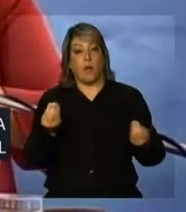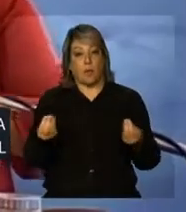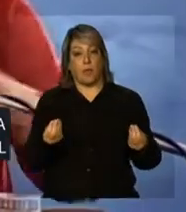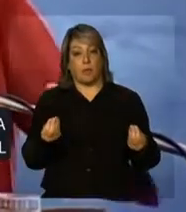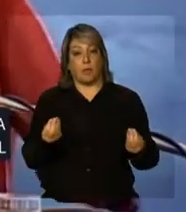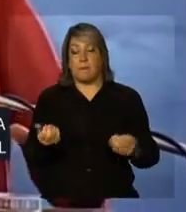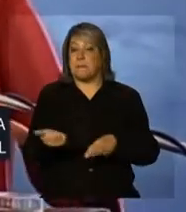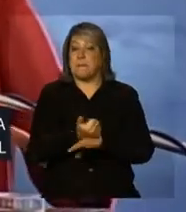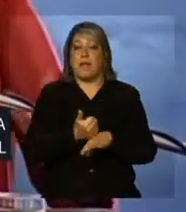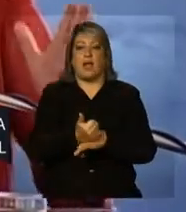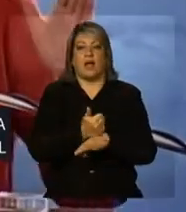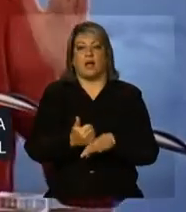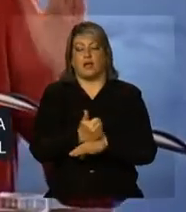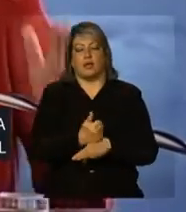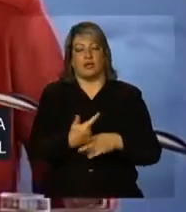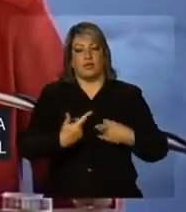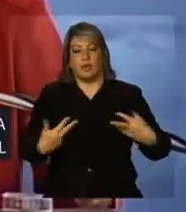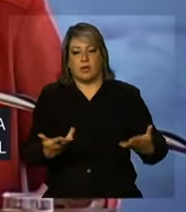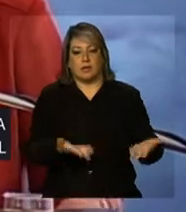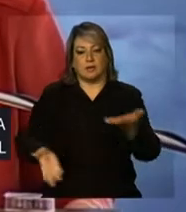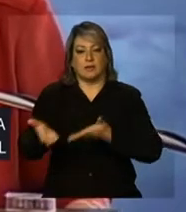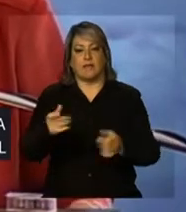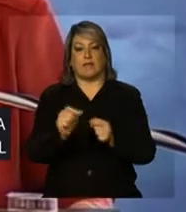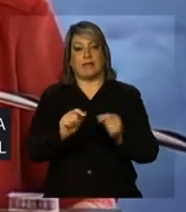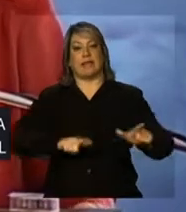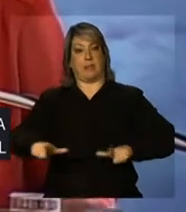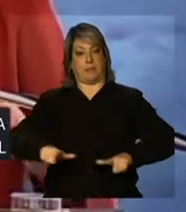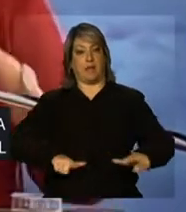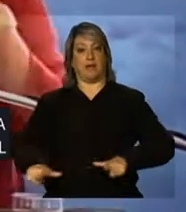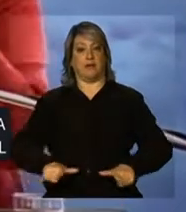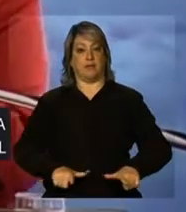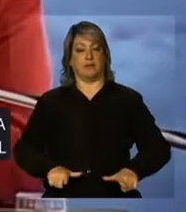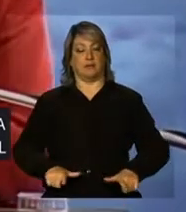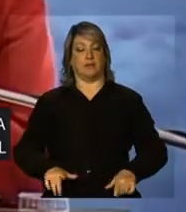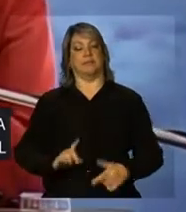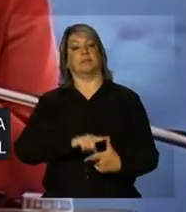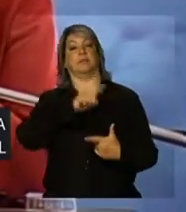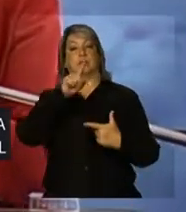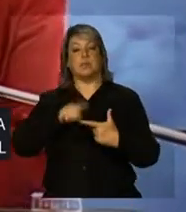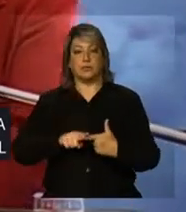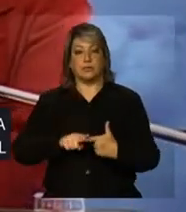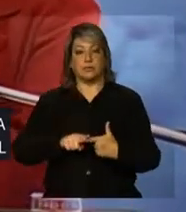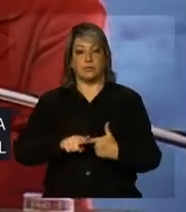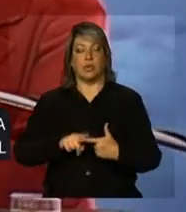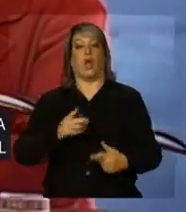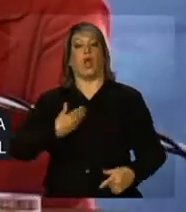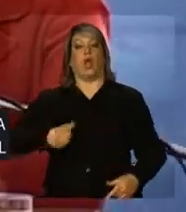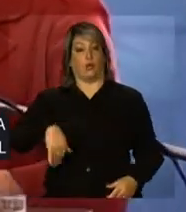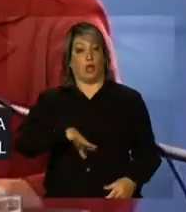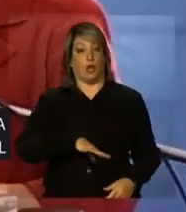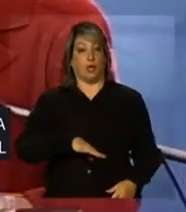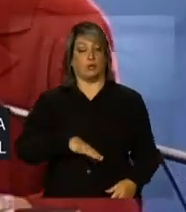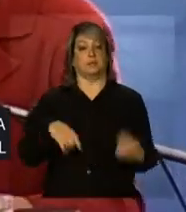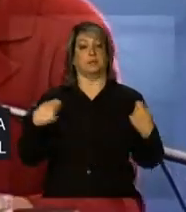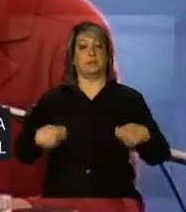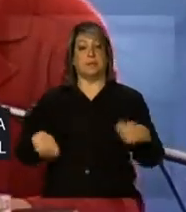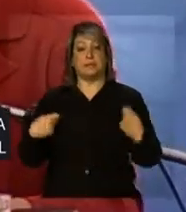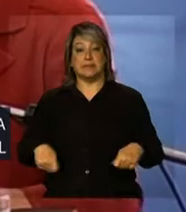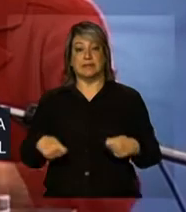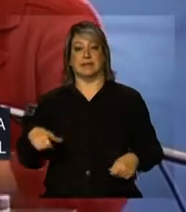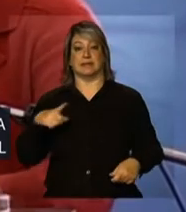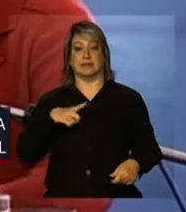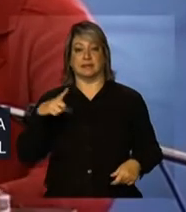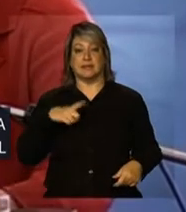as melhores condições para operar segundo nós temos de